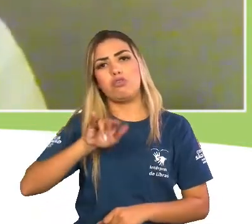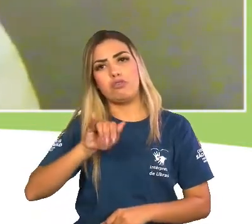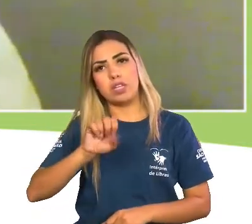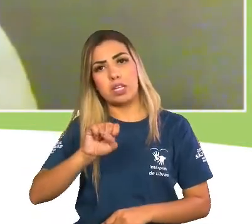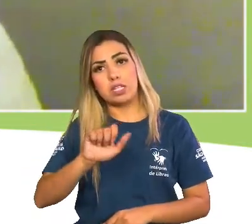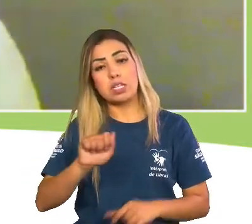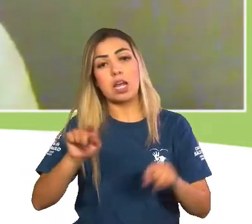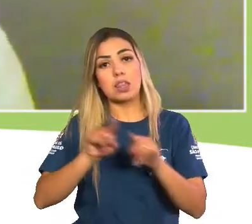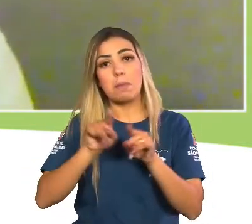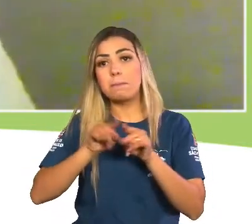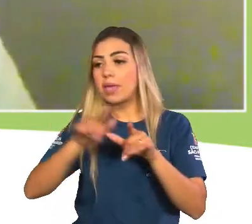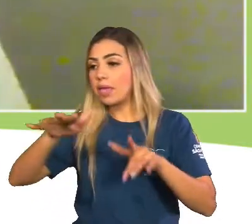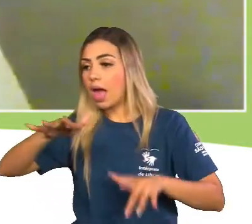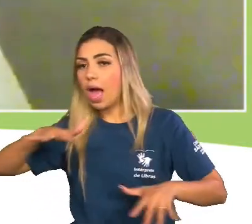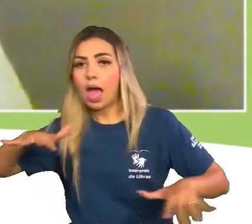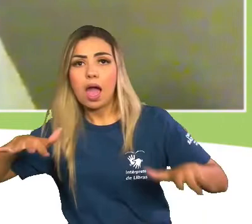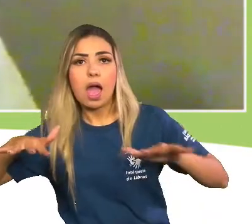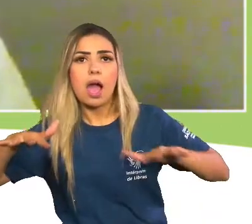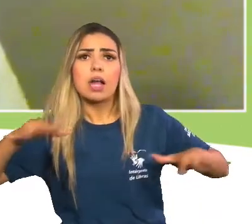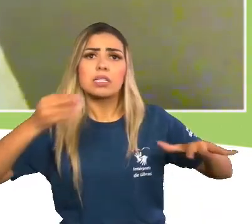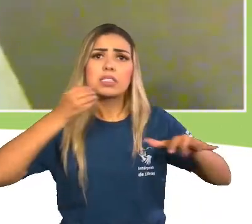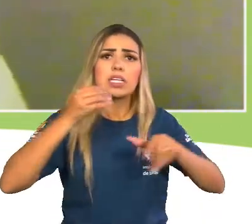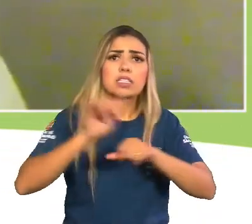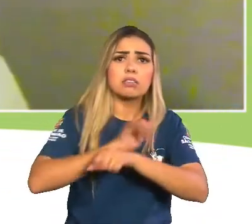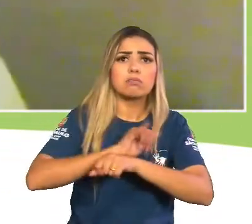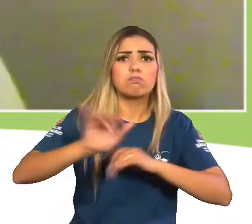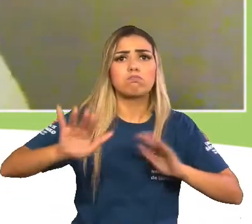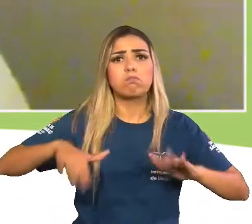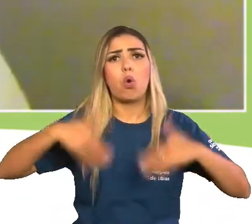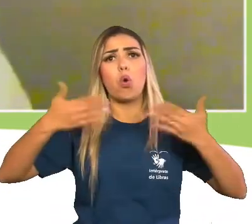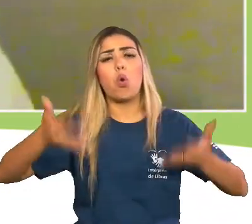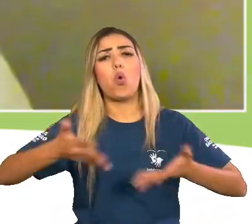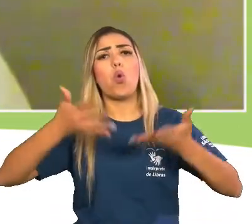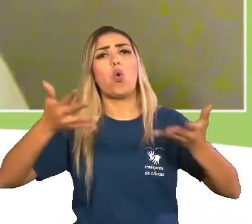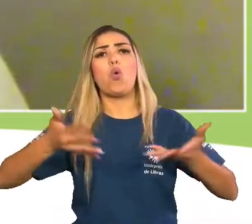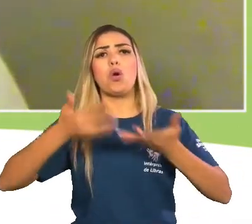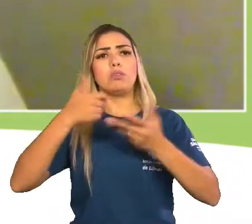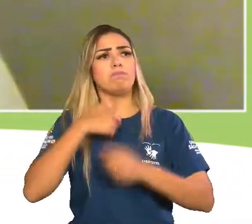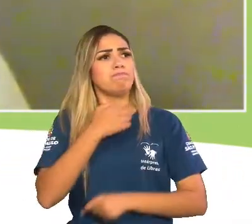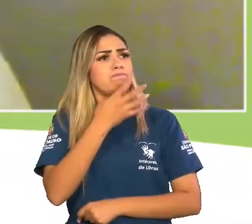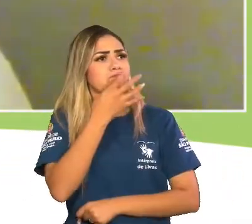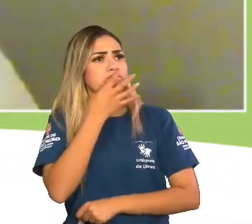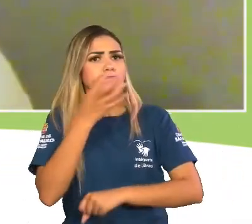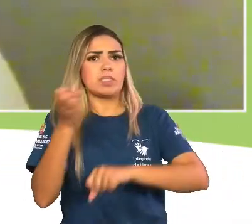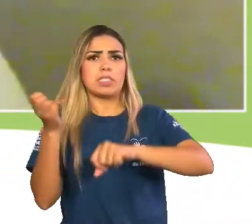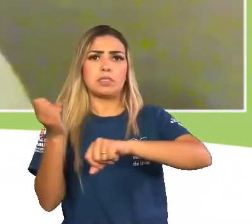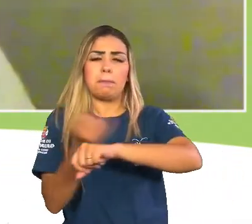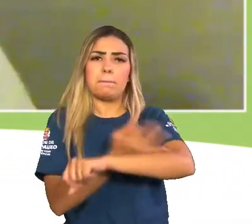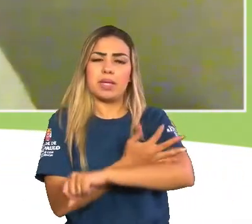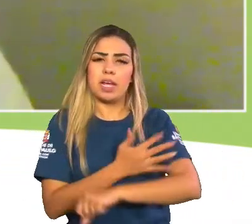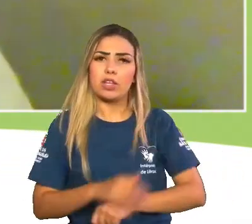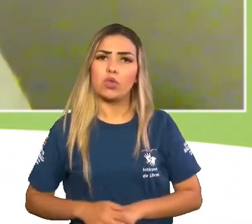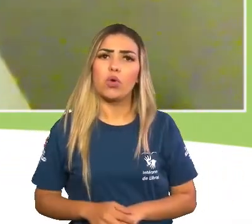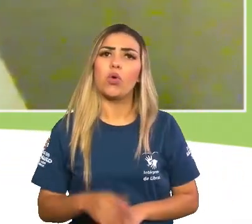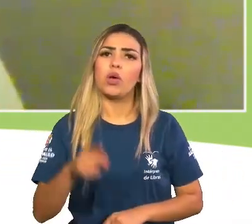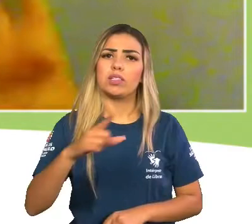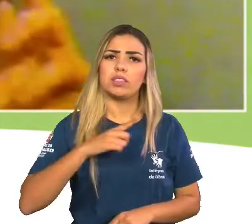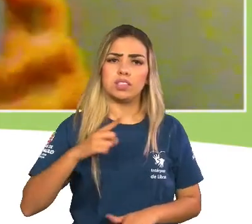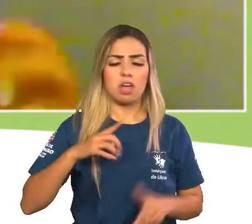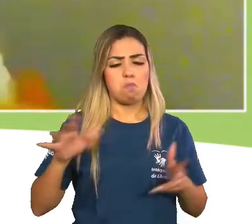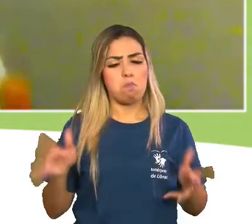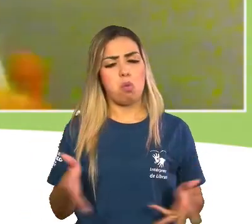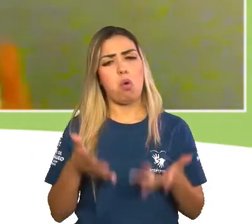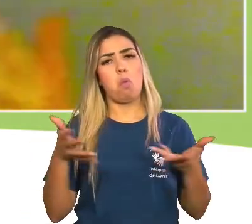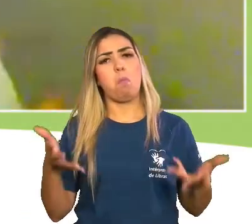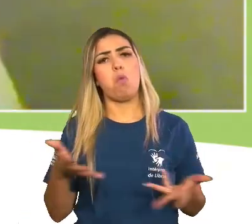sempre buscava se desenvolver, o que para mim era muito inspirador. Eu digo que ele foi um dos maiores influenciadores e também